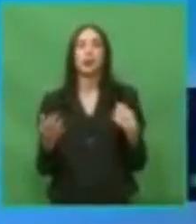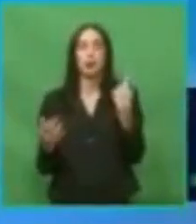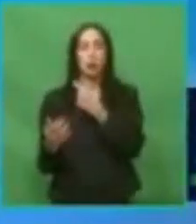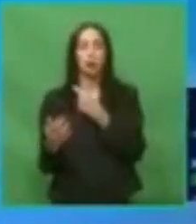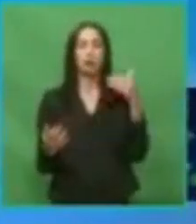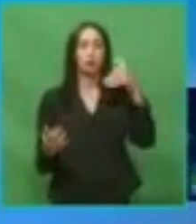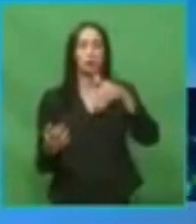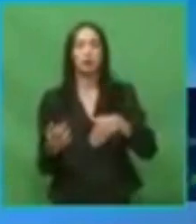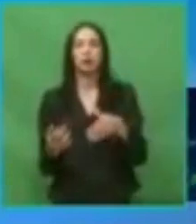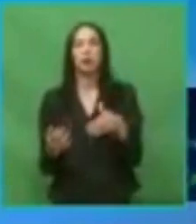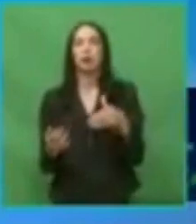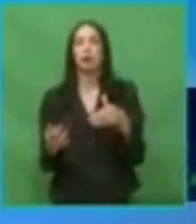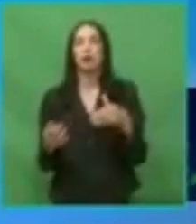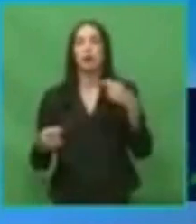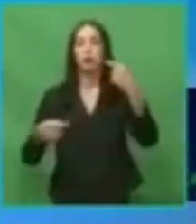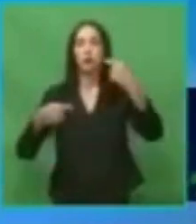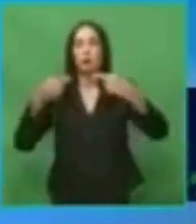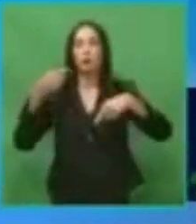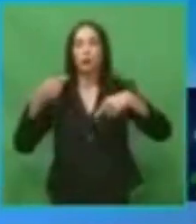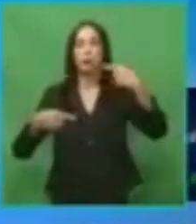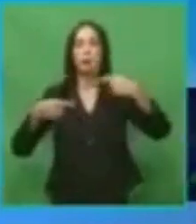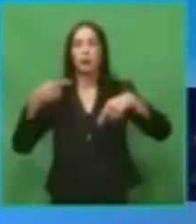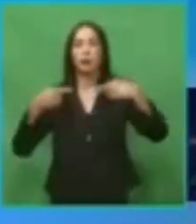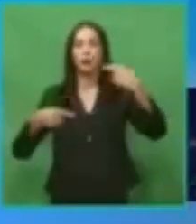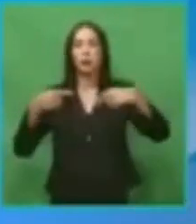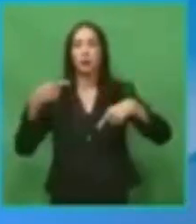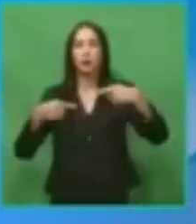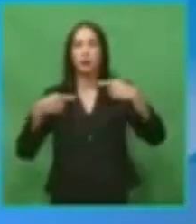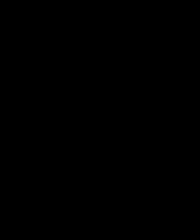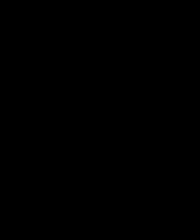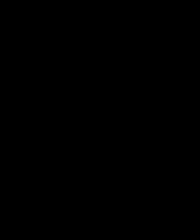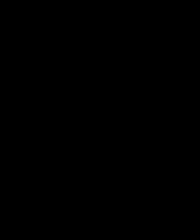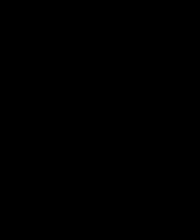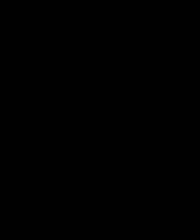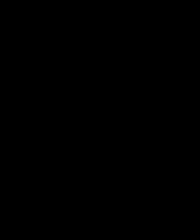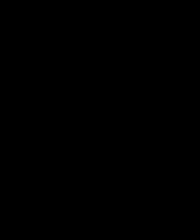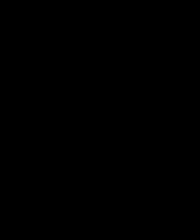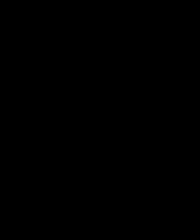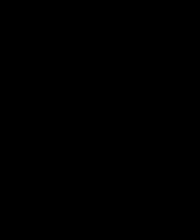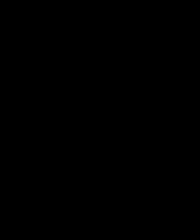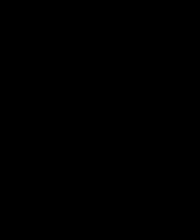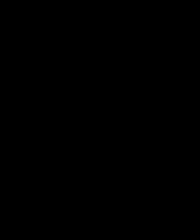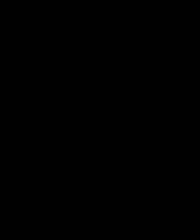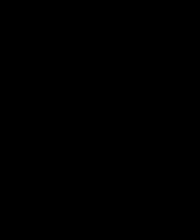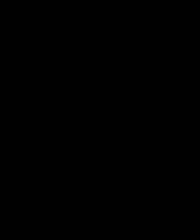debate desse... A pergunta, por favor, candidata, para quem a senhora vai fazer a pergunta? Ah, você quer me calar?